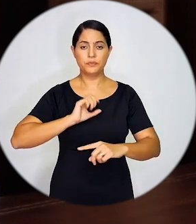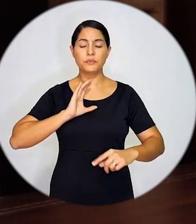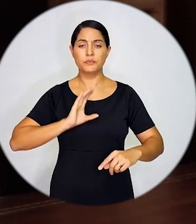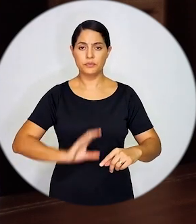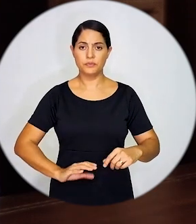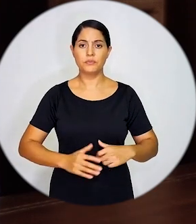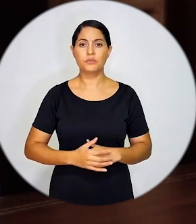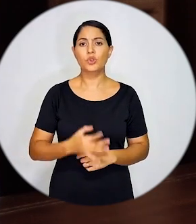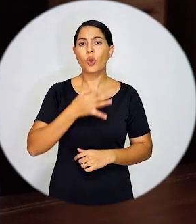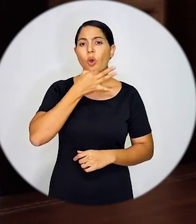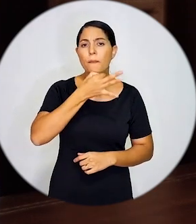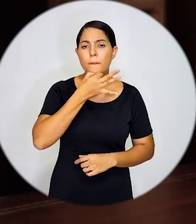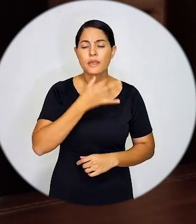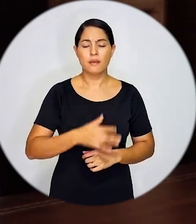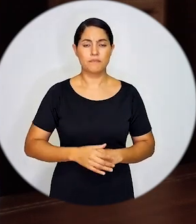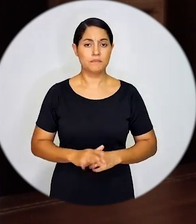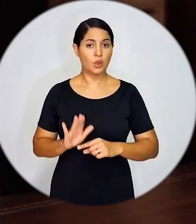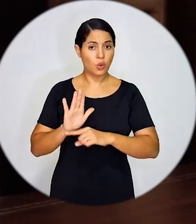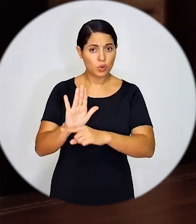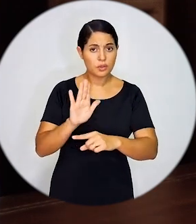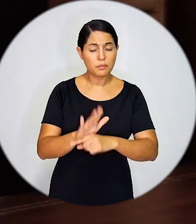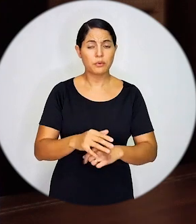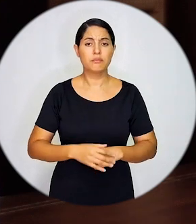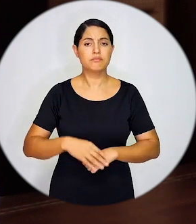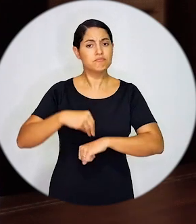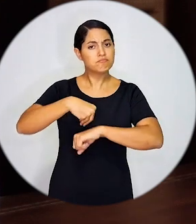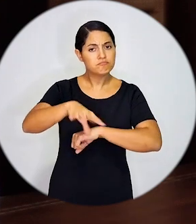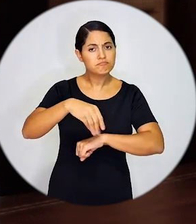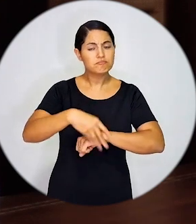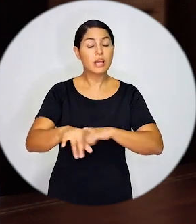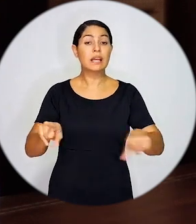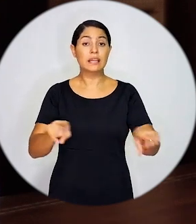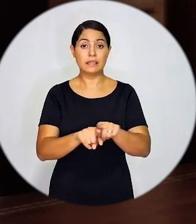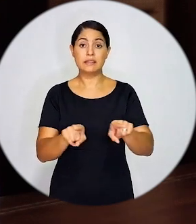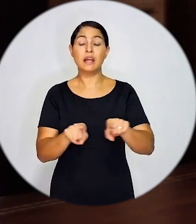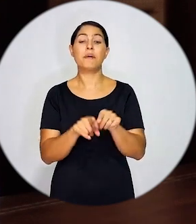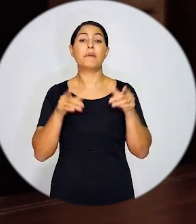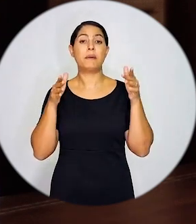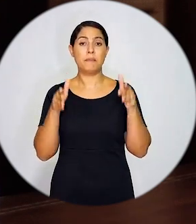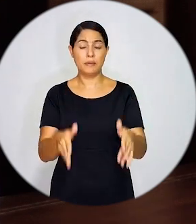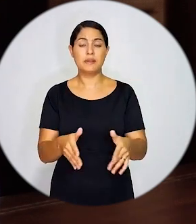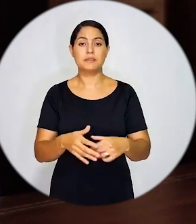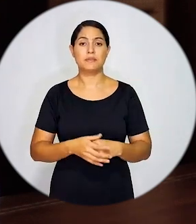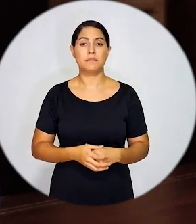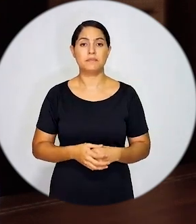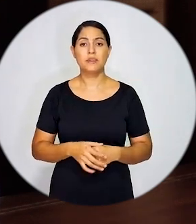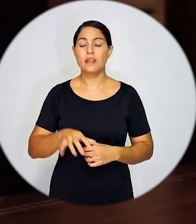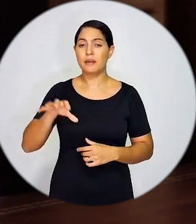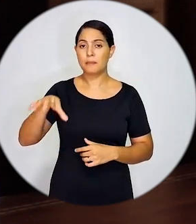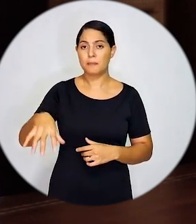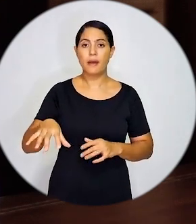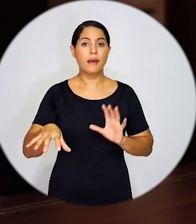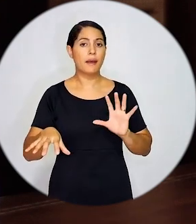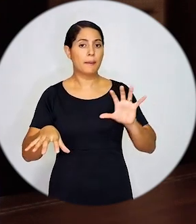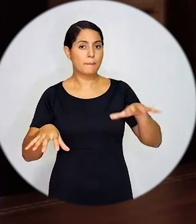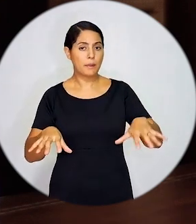civil, opinar, contribuir, sugerir, participar dessas